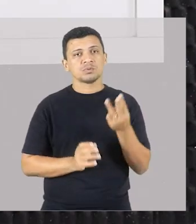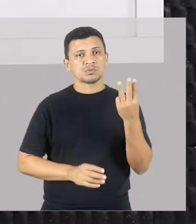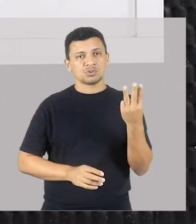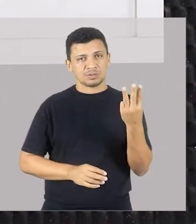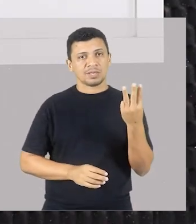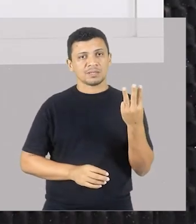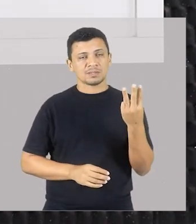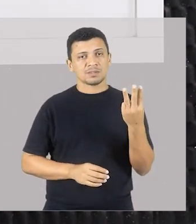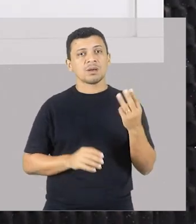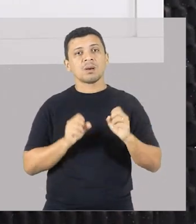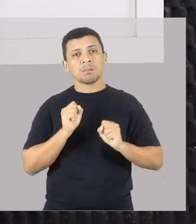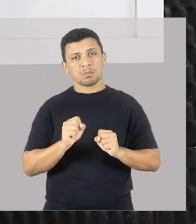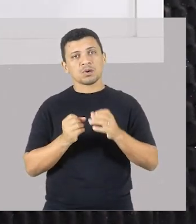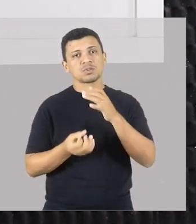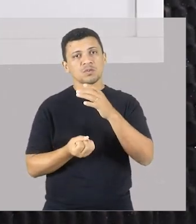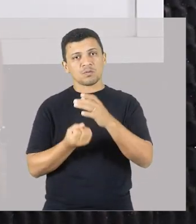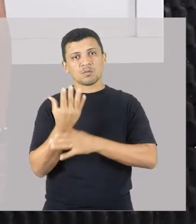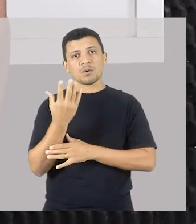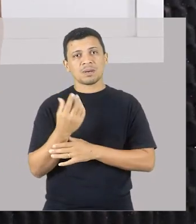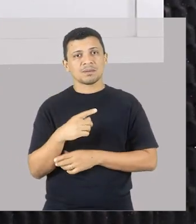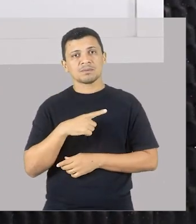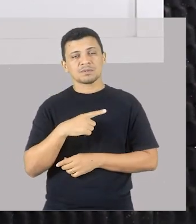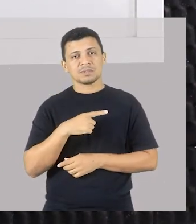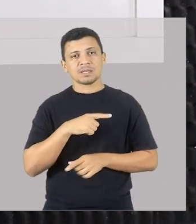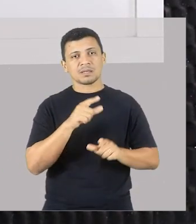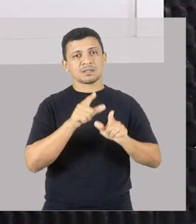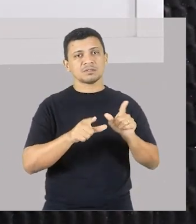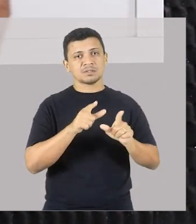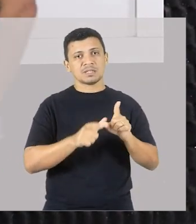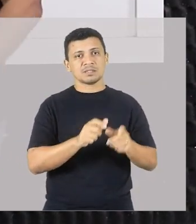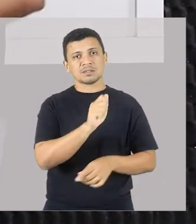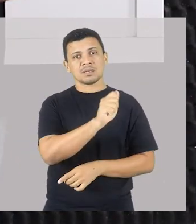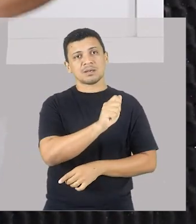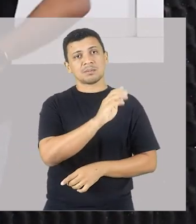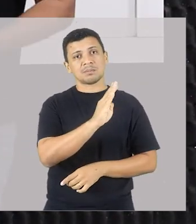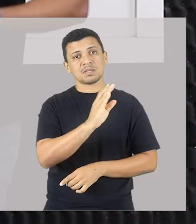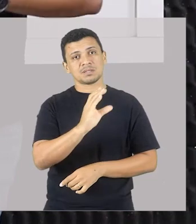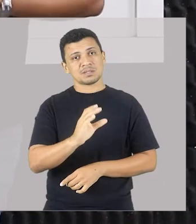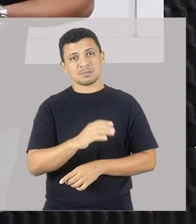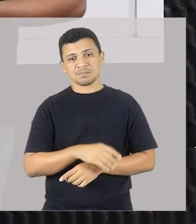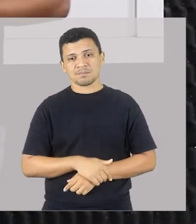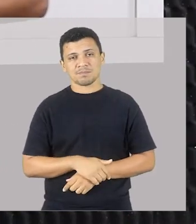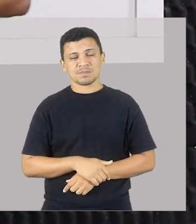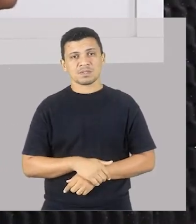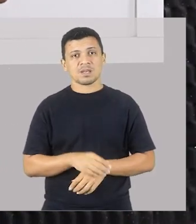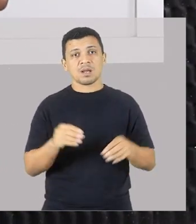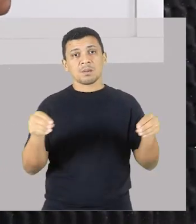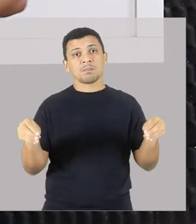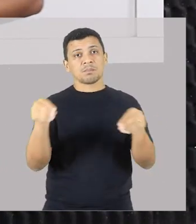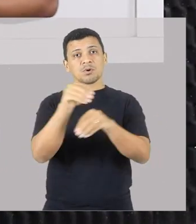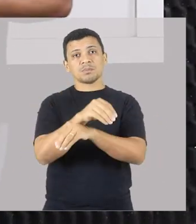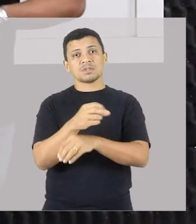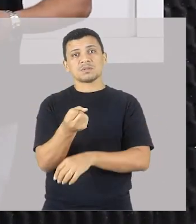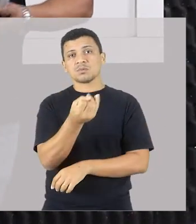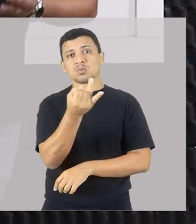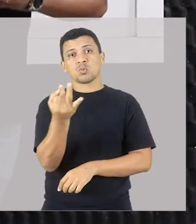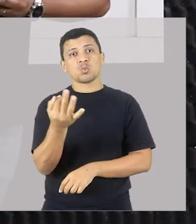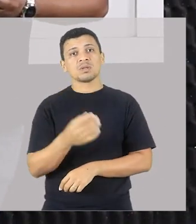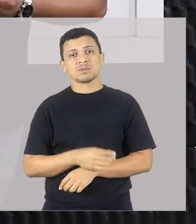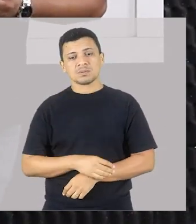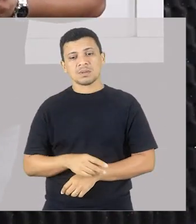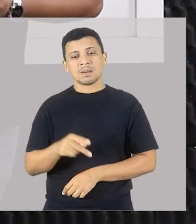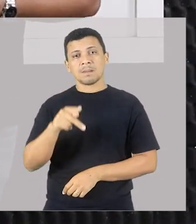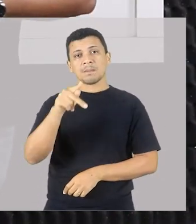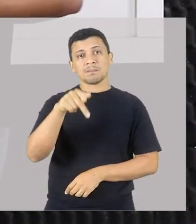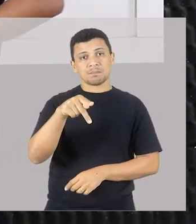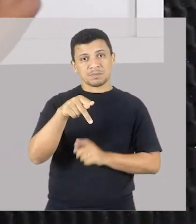elementos distintos eu posso formar com as palavras com as letras A, B e C. Então, a permutação é a permutação de quantos elementos? Uma permutação